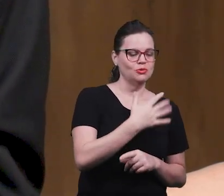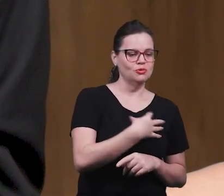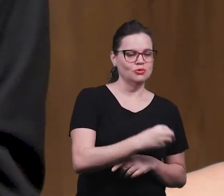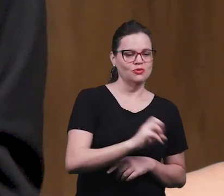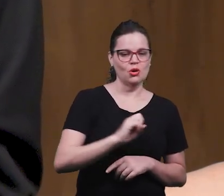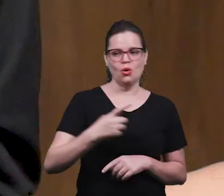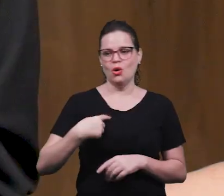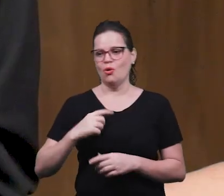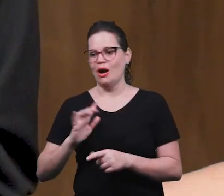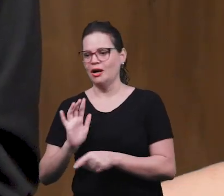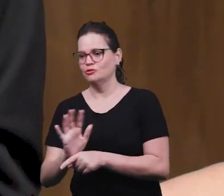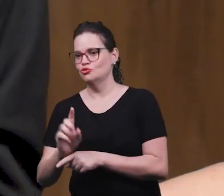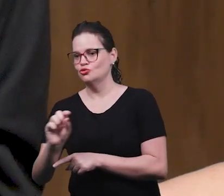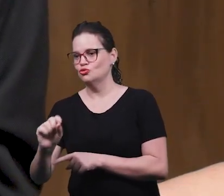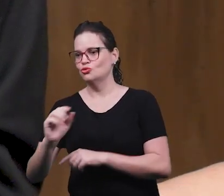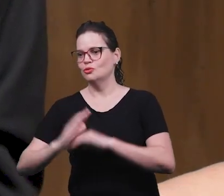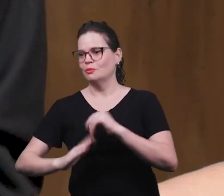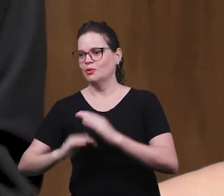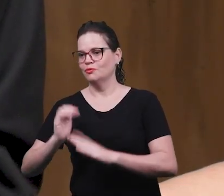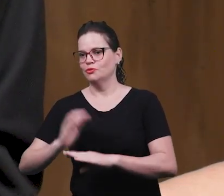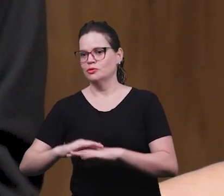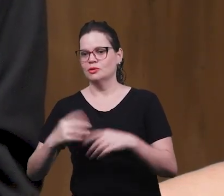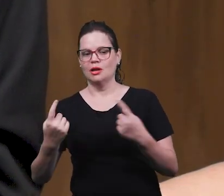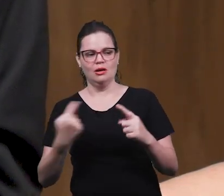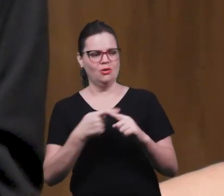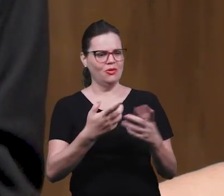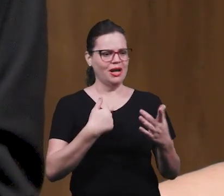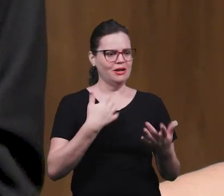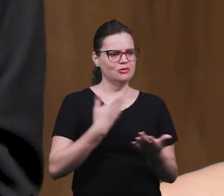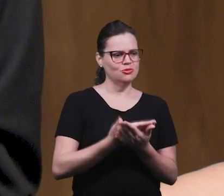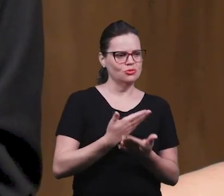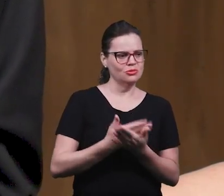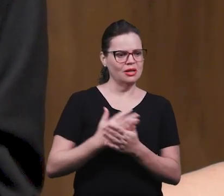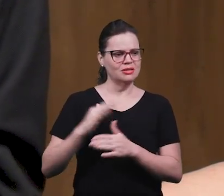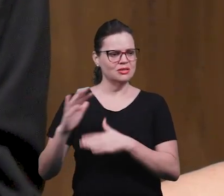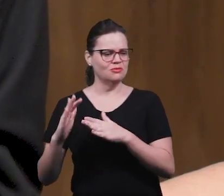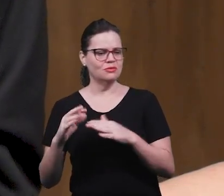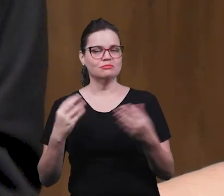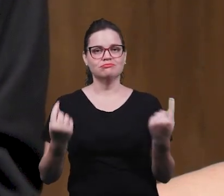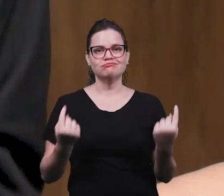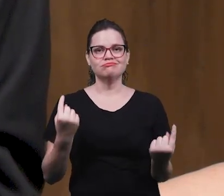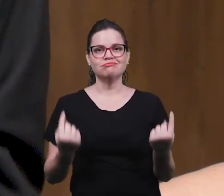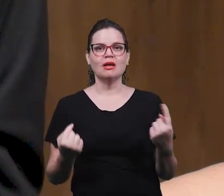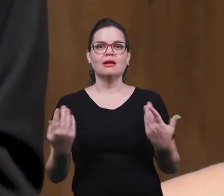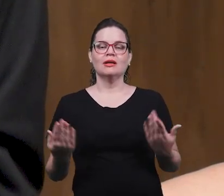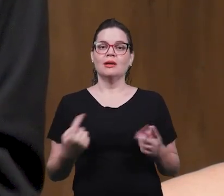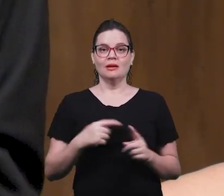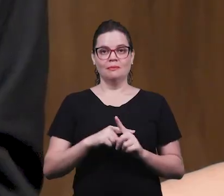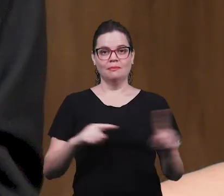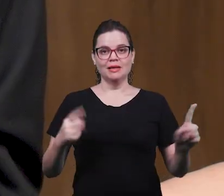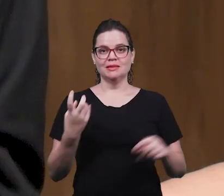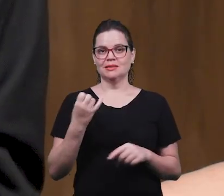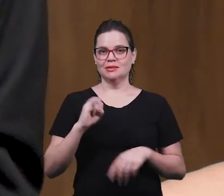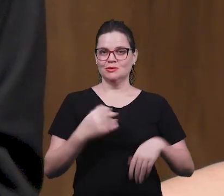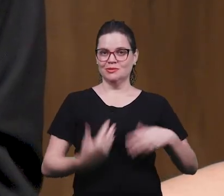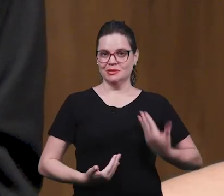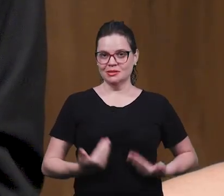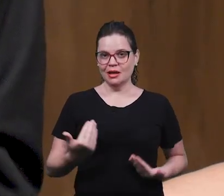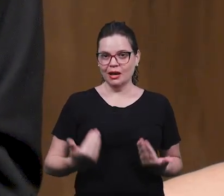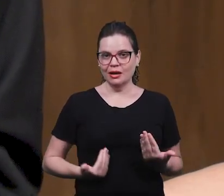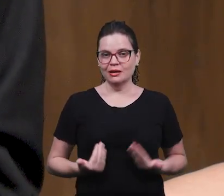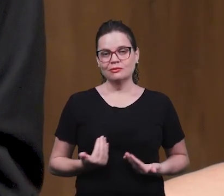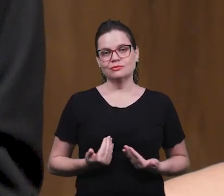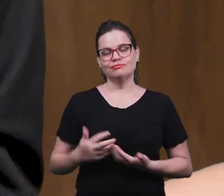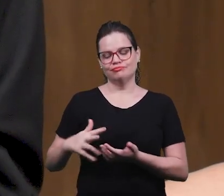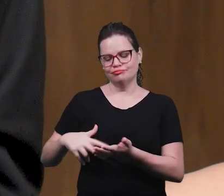casa, cuidar dos filhos, eu quero ter a minha vida profissional, estudei o desenvolvimento, mas eu vejo assim que o servo ele vai aos